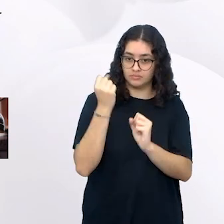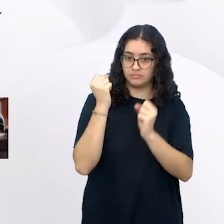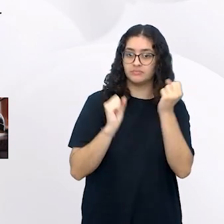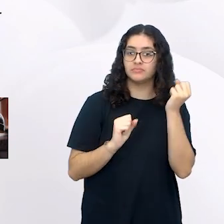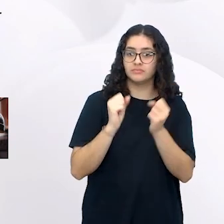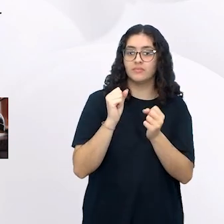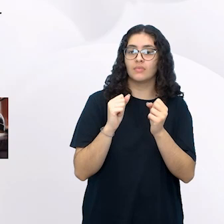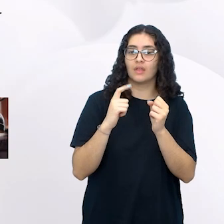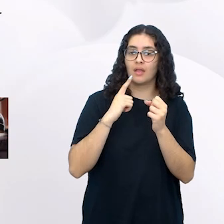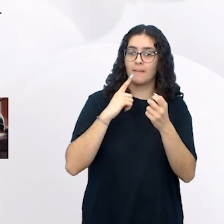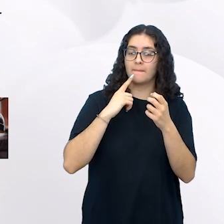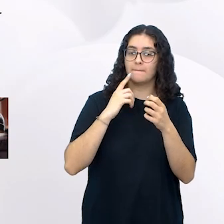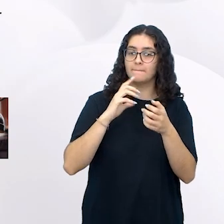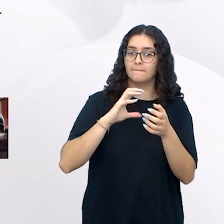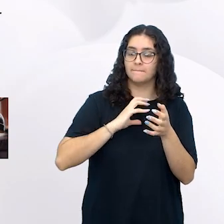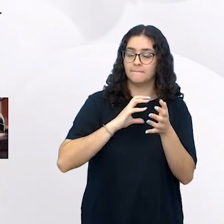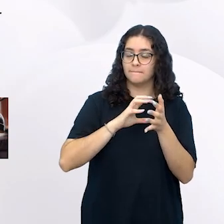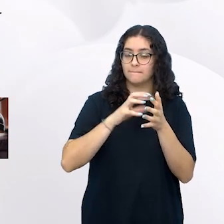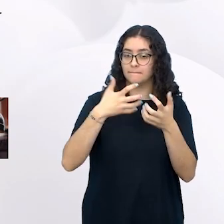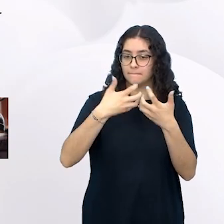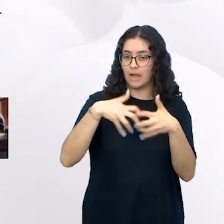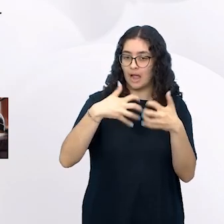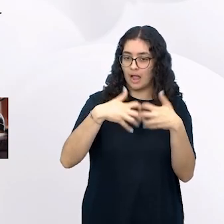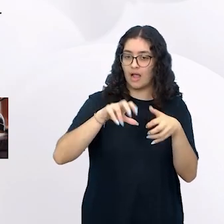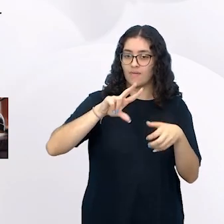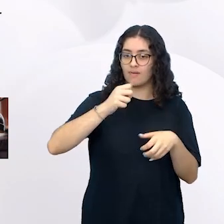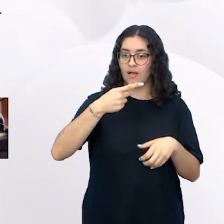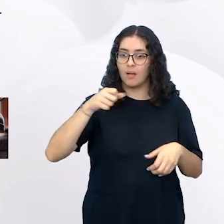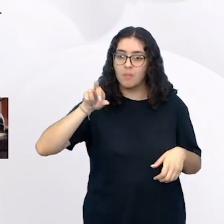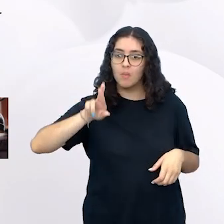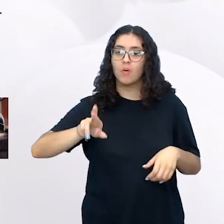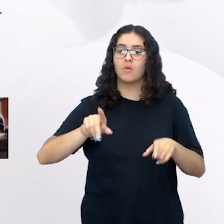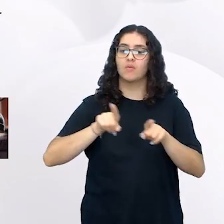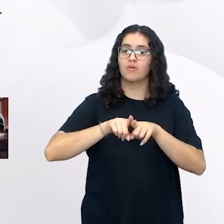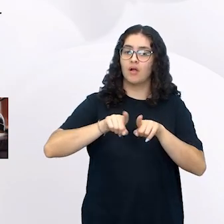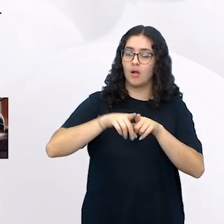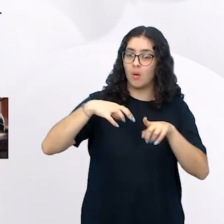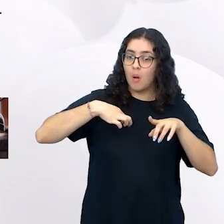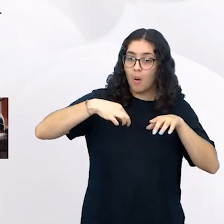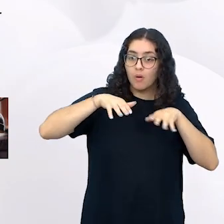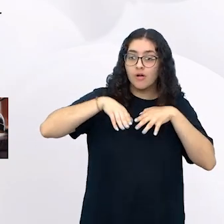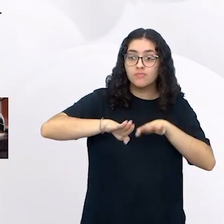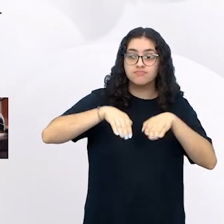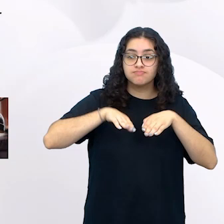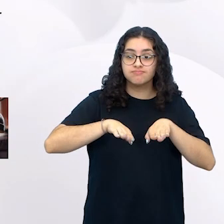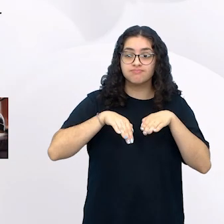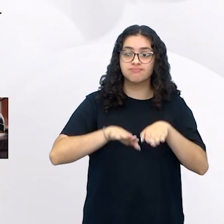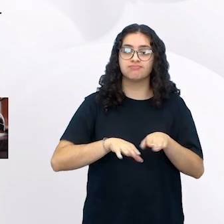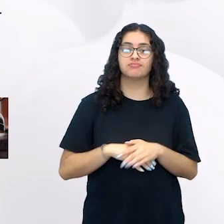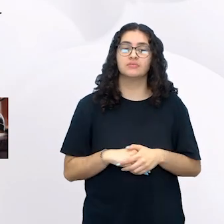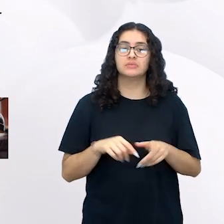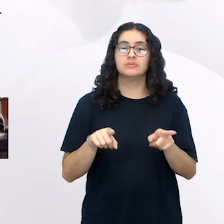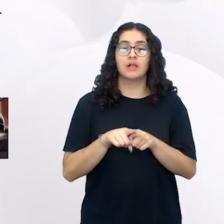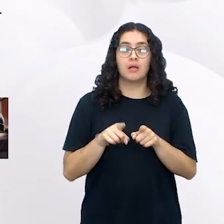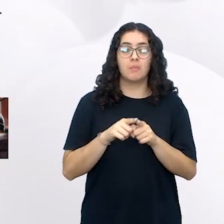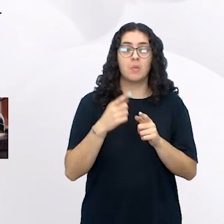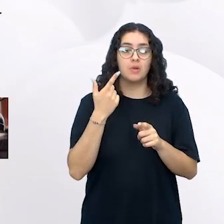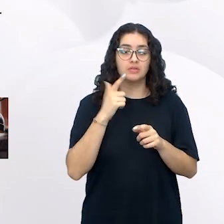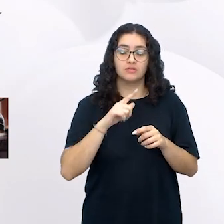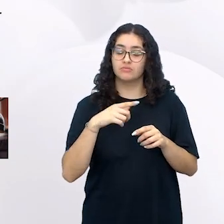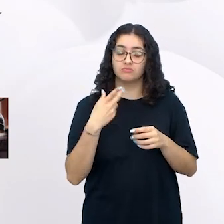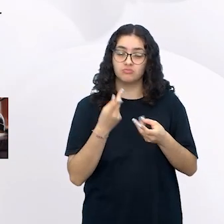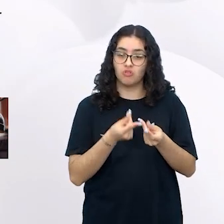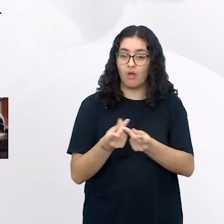máquina a vapor, a produção têxtil, começou a manufatura em larga escala.